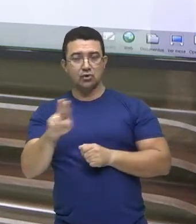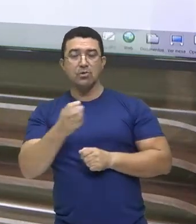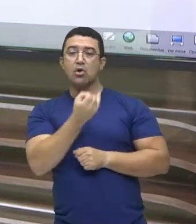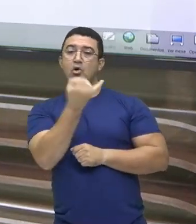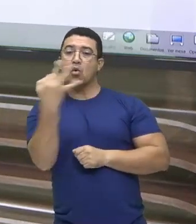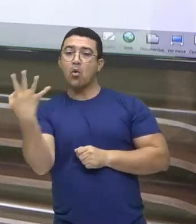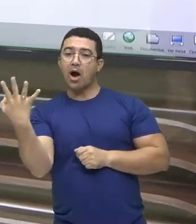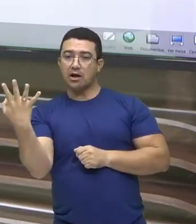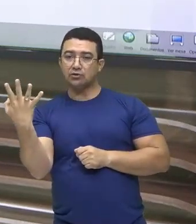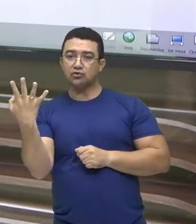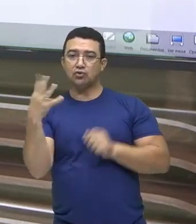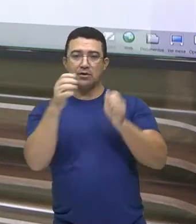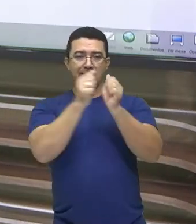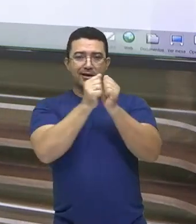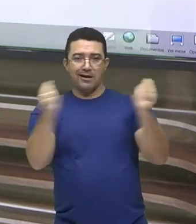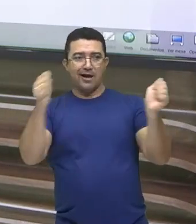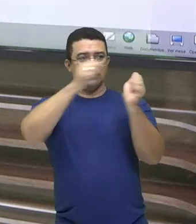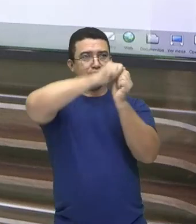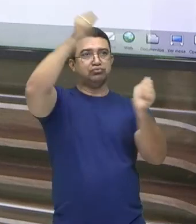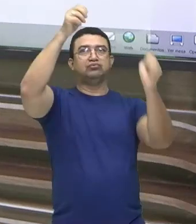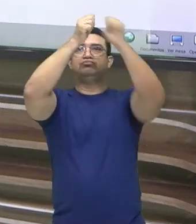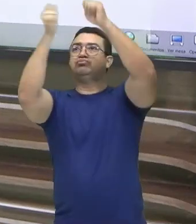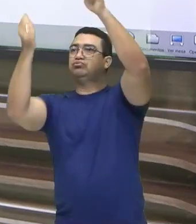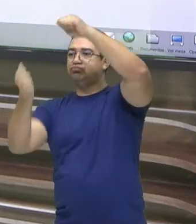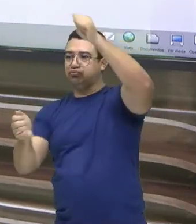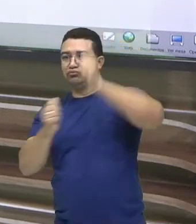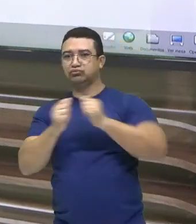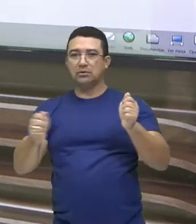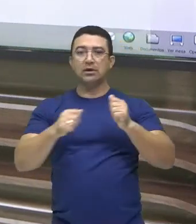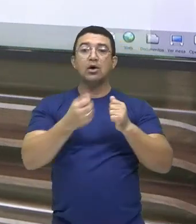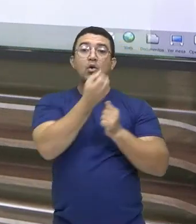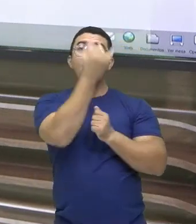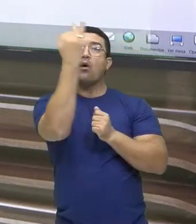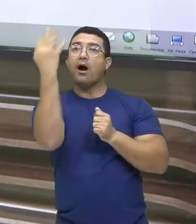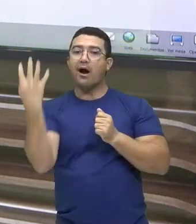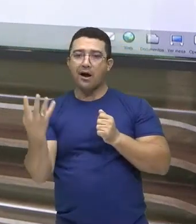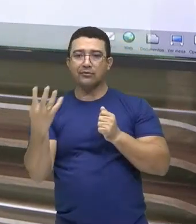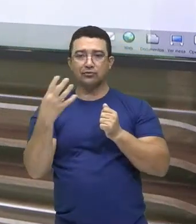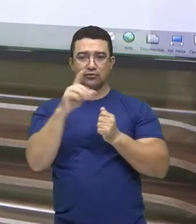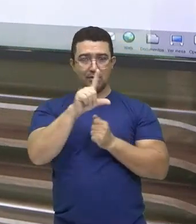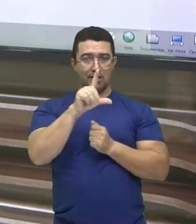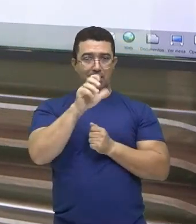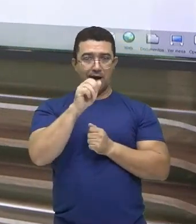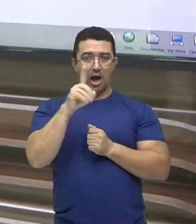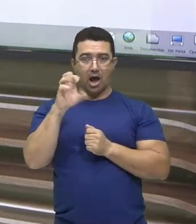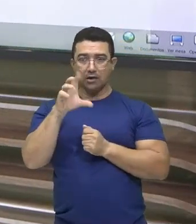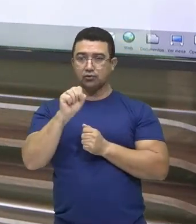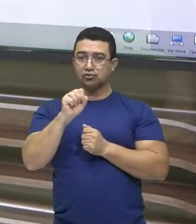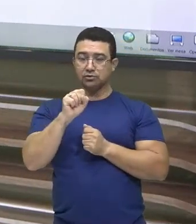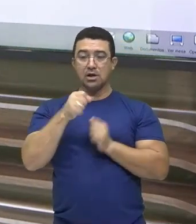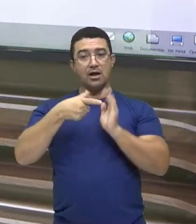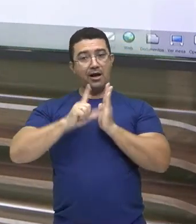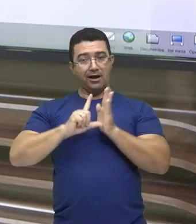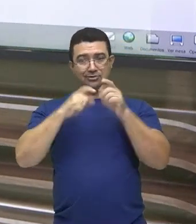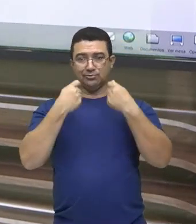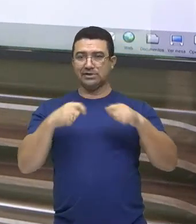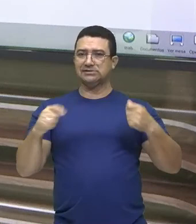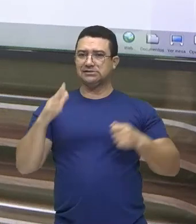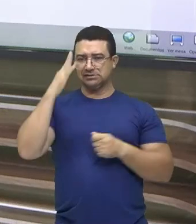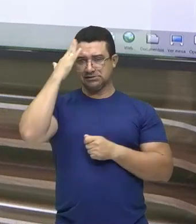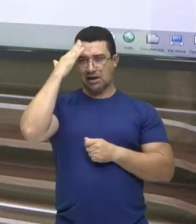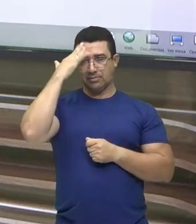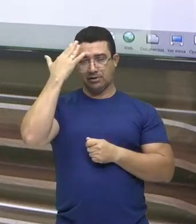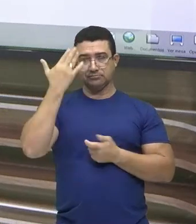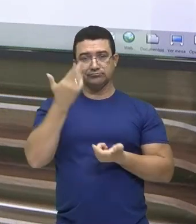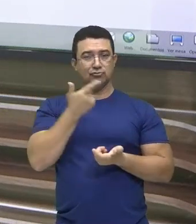lados, você não lembra que o decágono possui 10 lados, tá? Então é importante a gente saber esses nomezinhos, porque senão a